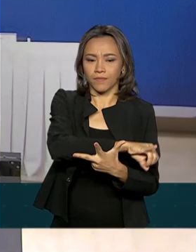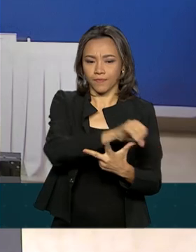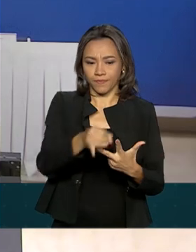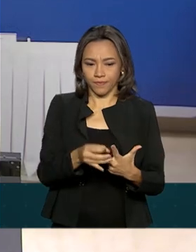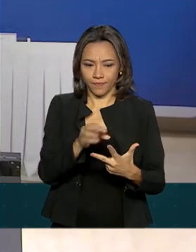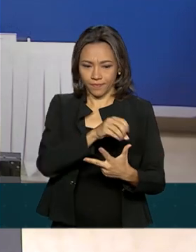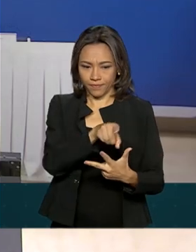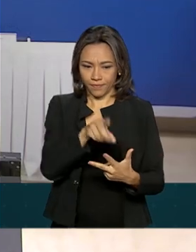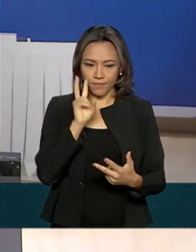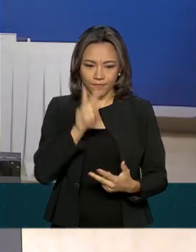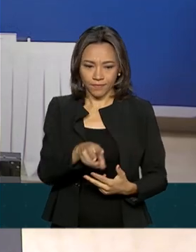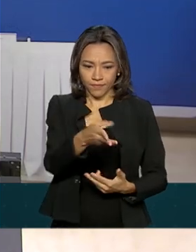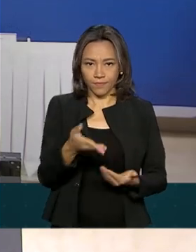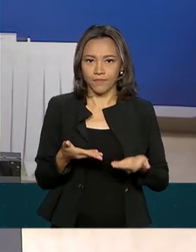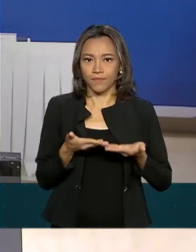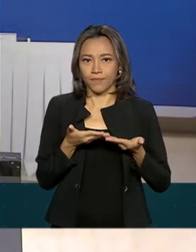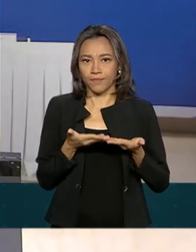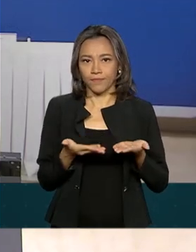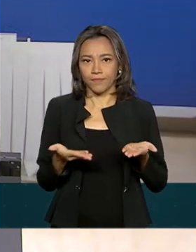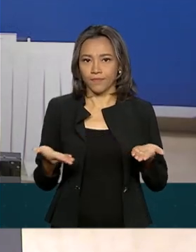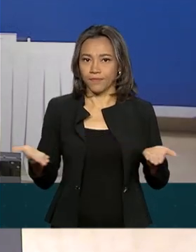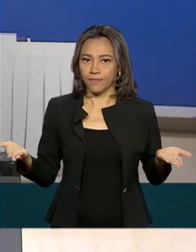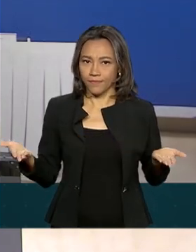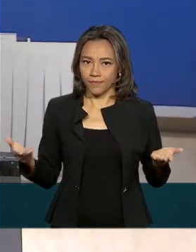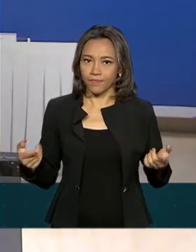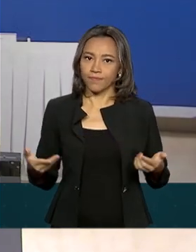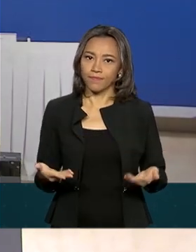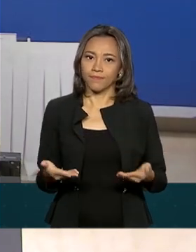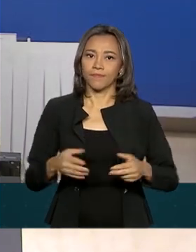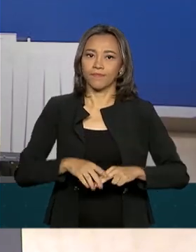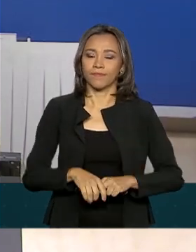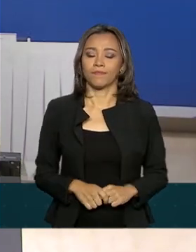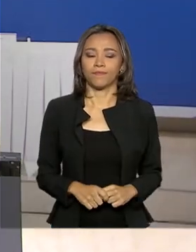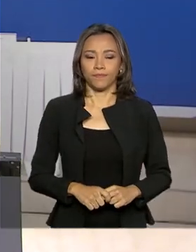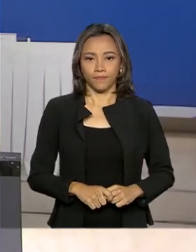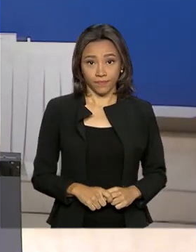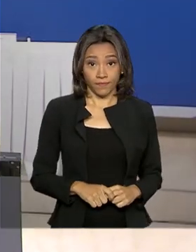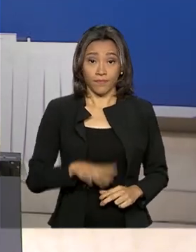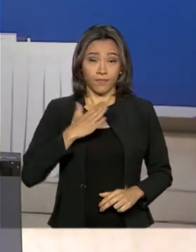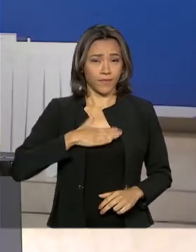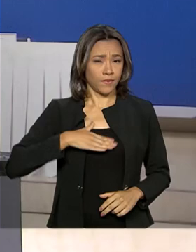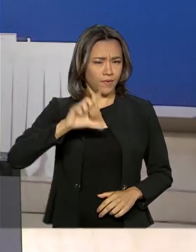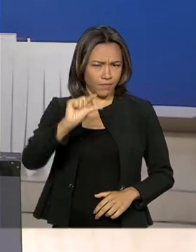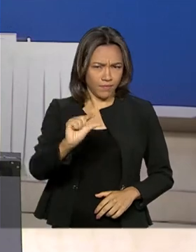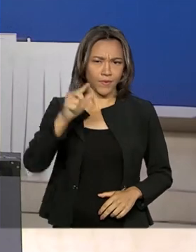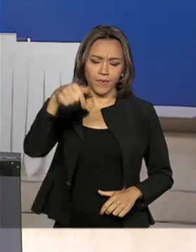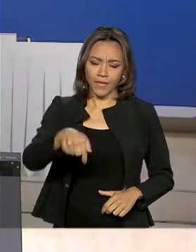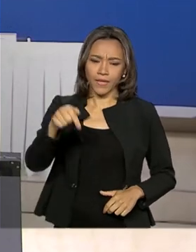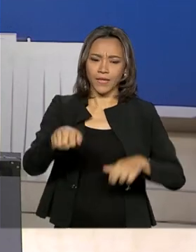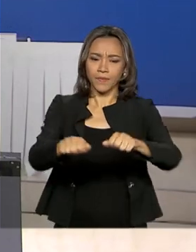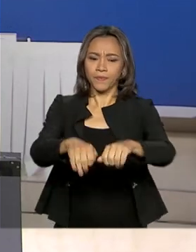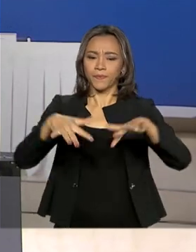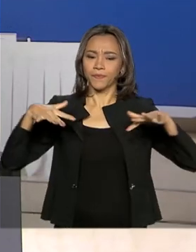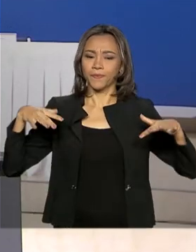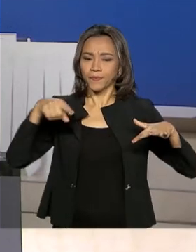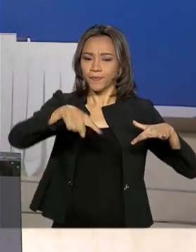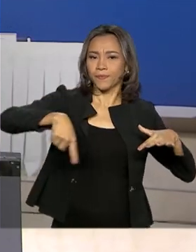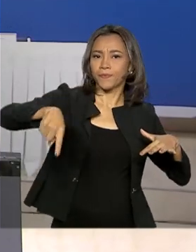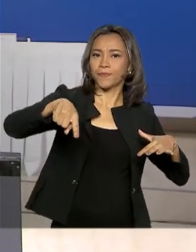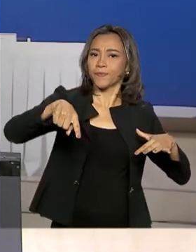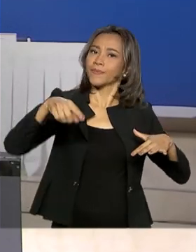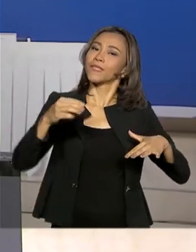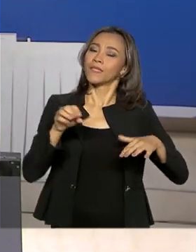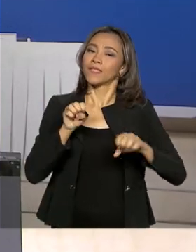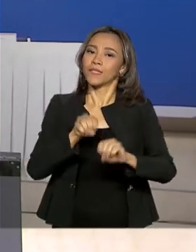.enem.inep.gov.br. E daqui a pouco, aqui no Ministério da Educação, o ministro